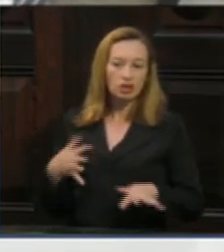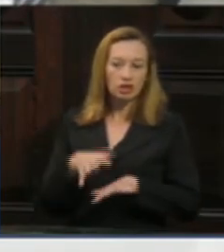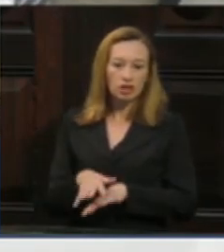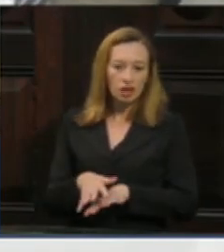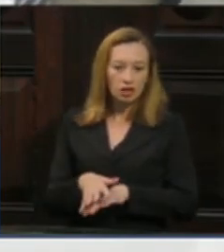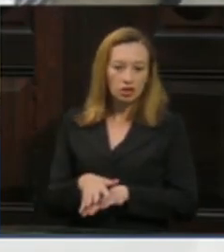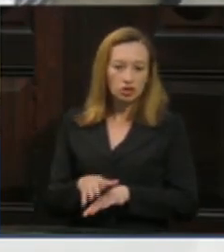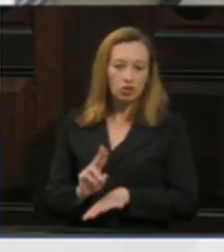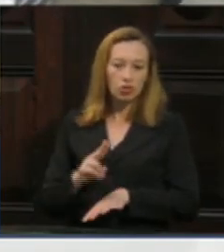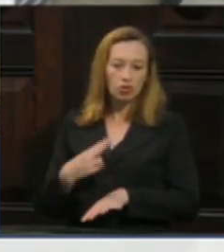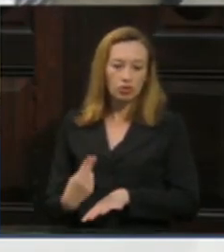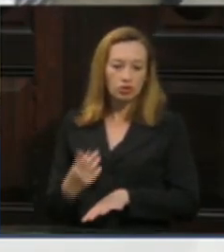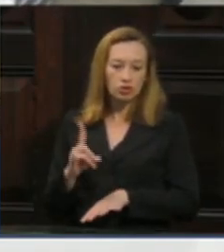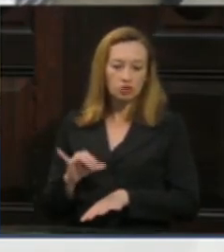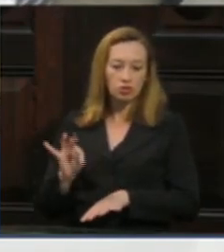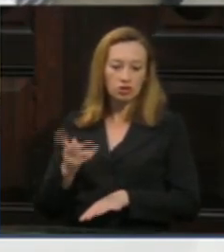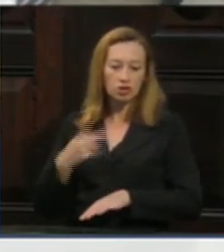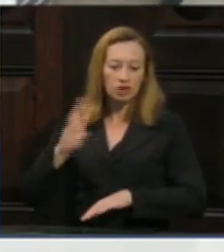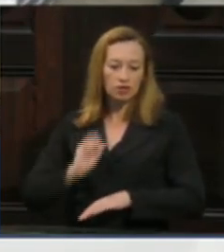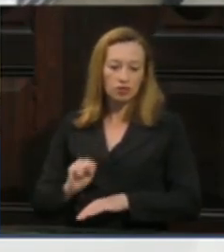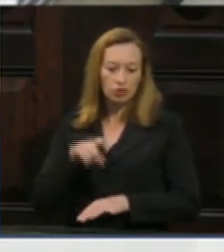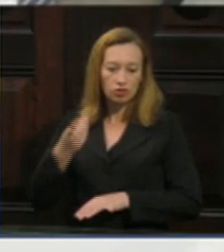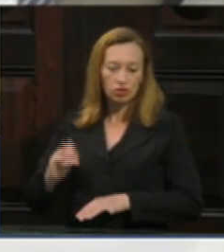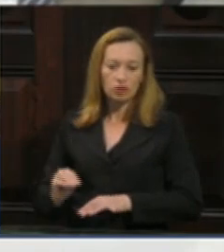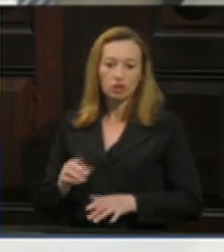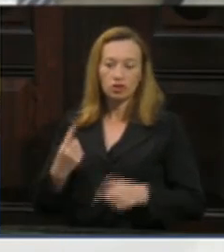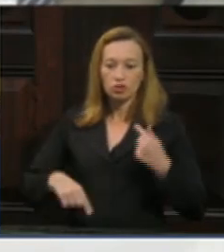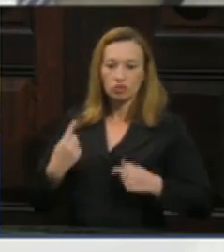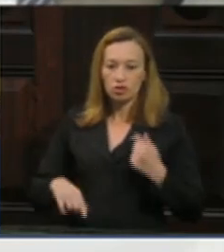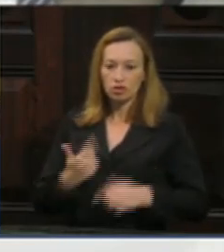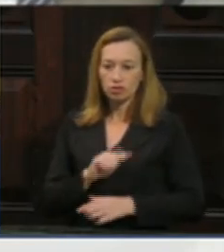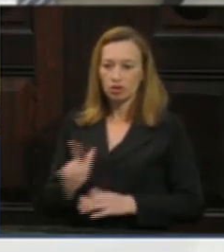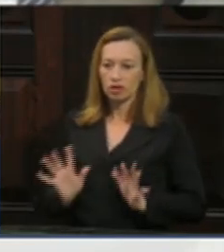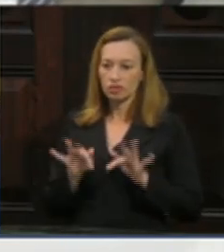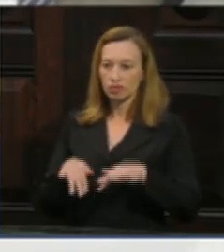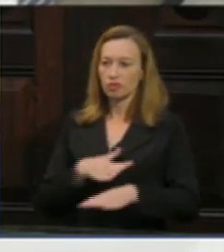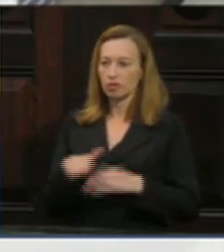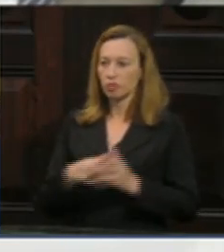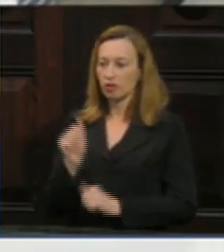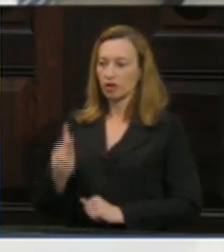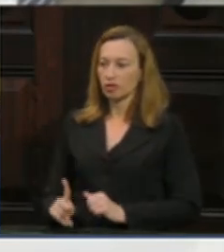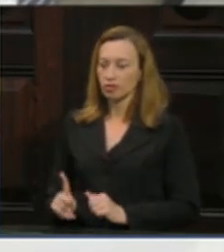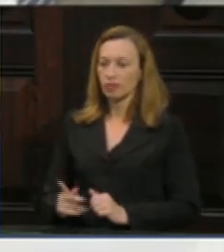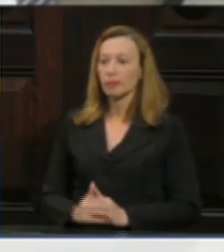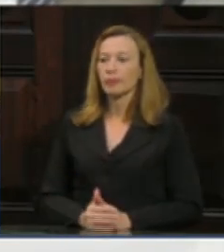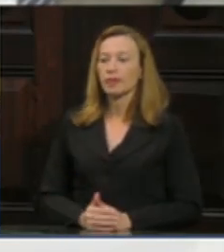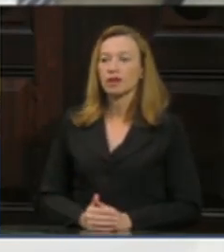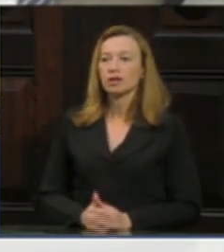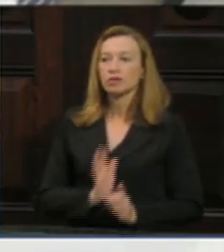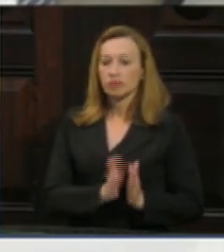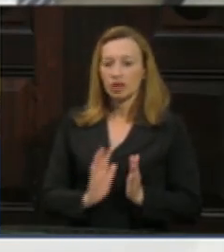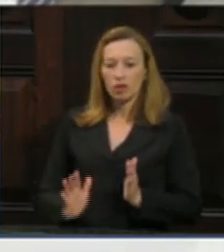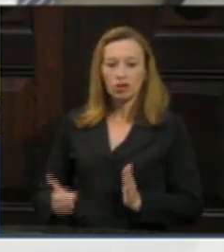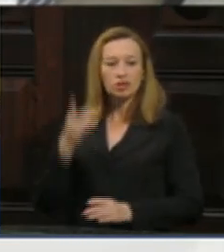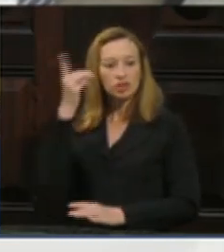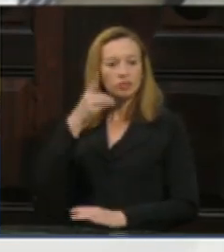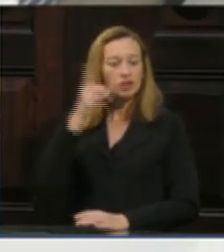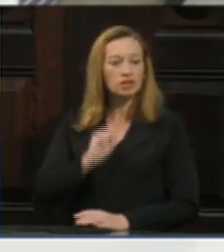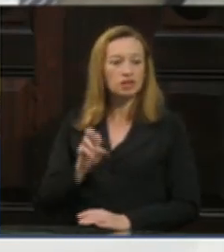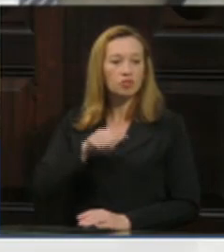campo. Em discussão, não havendo quem queira discutir, encerrada a discussão em votação, senhores que aprovam. Nesse estão aprovado, vai ao autógrafo. Projeto de lei 93A